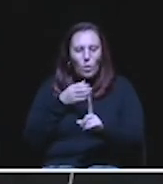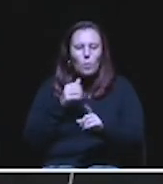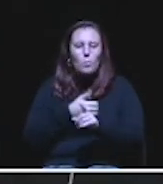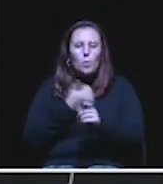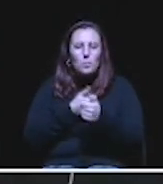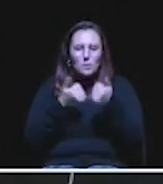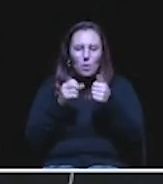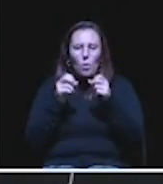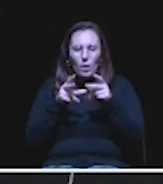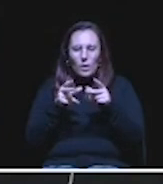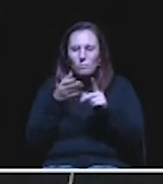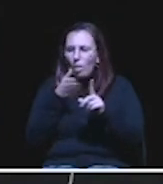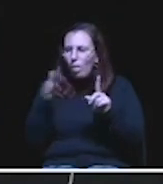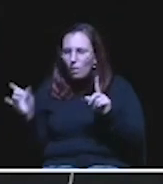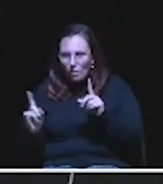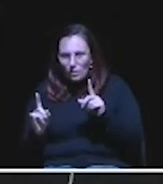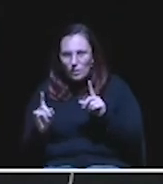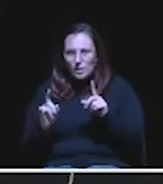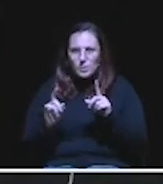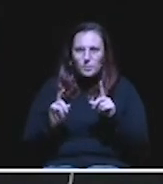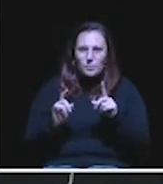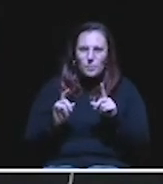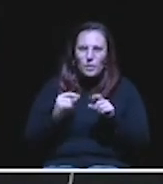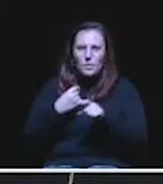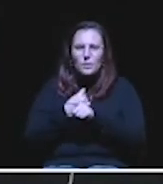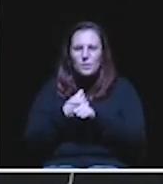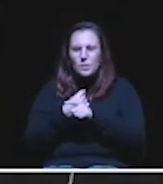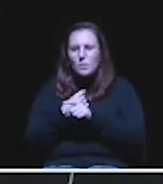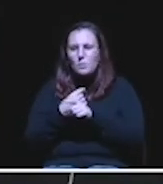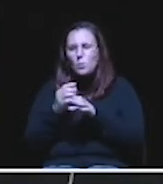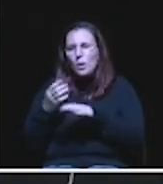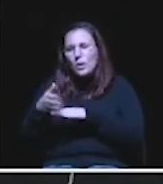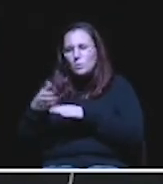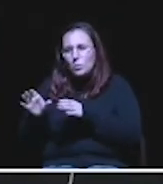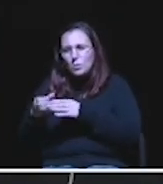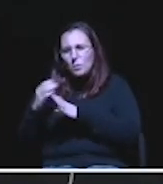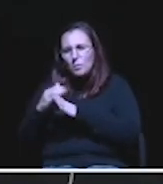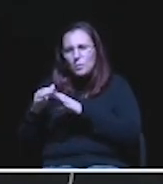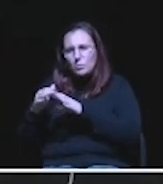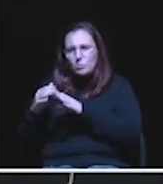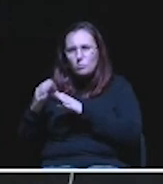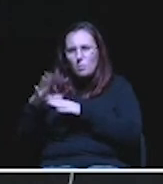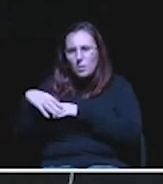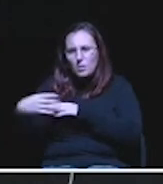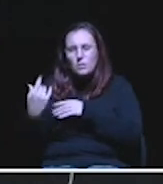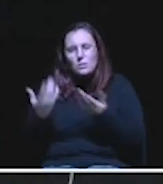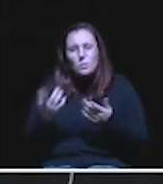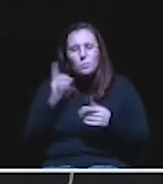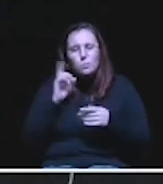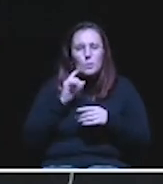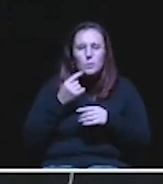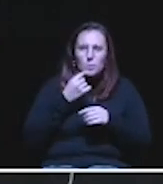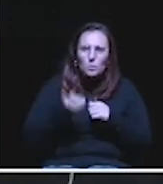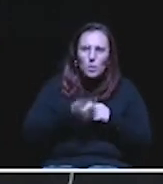investimento em estruturas e em tecido social que ficam para a comunidade no médio e no longo prazo. E por isso é tão importante percebermos melhor e conhecermos